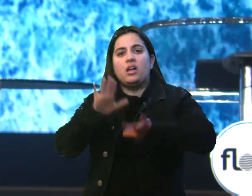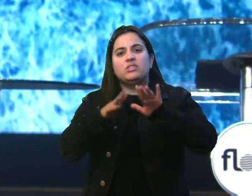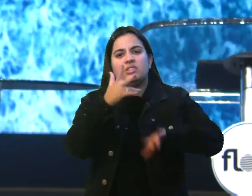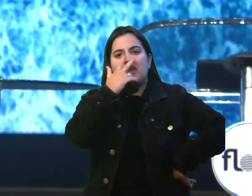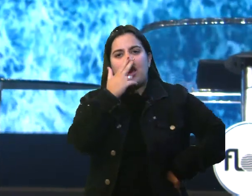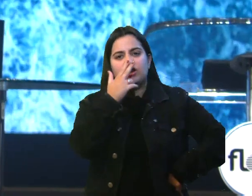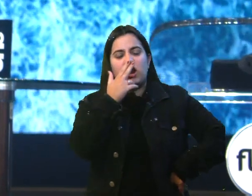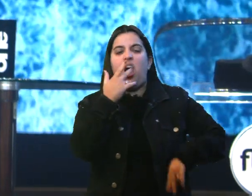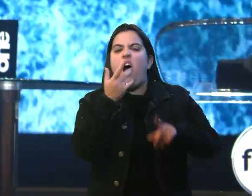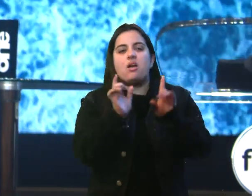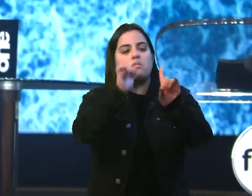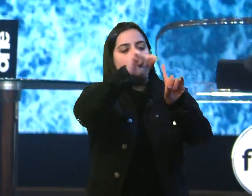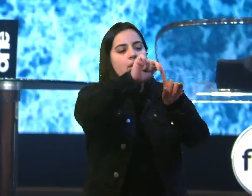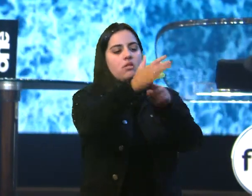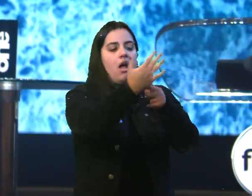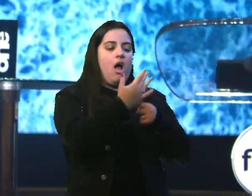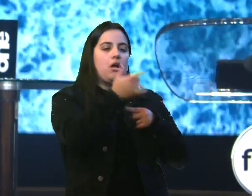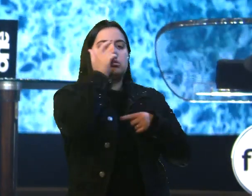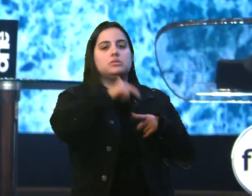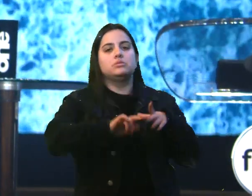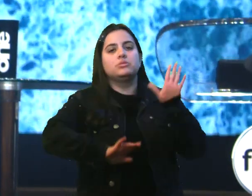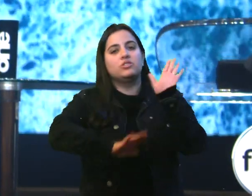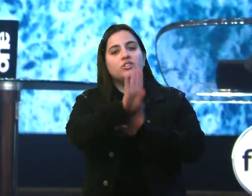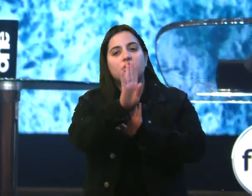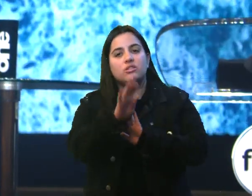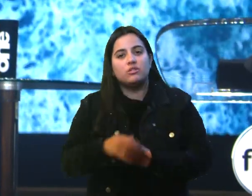mostrar para nós que nós somos bem-sucedidos,